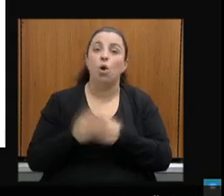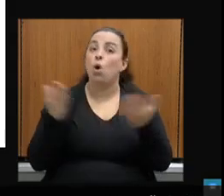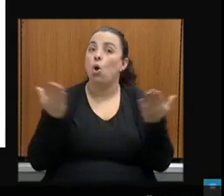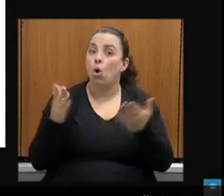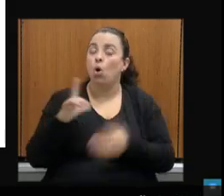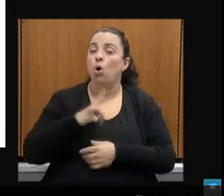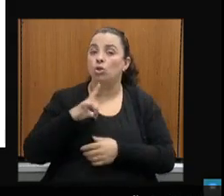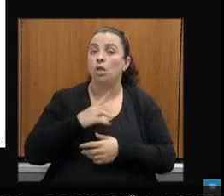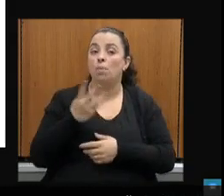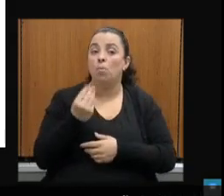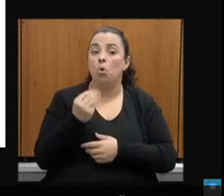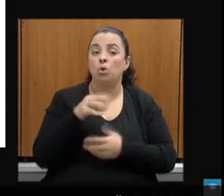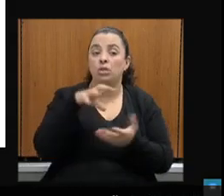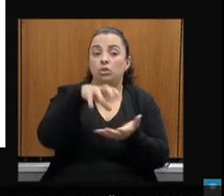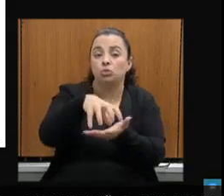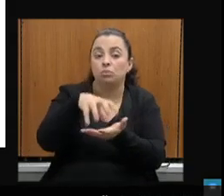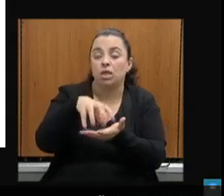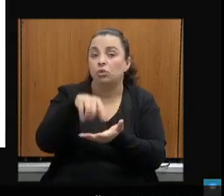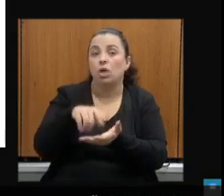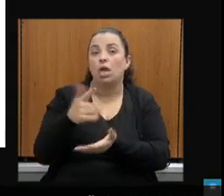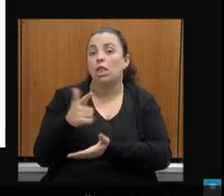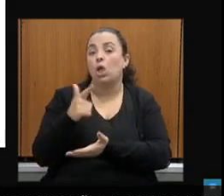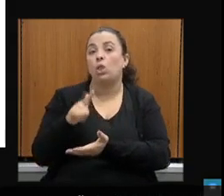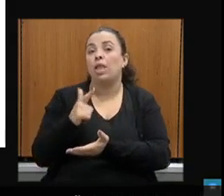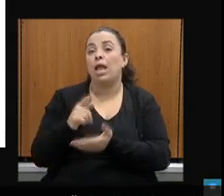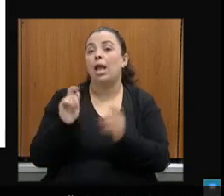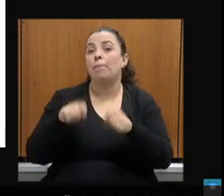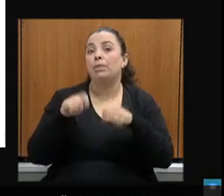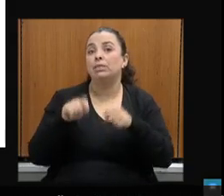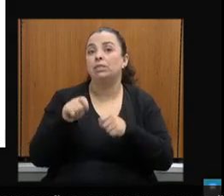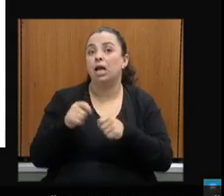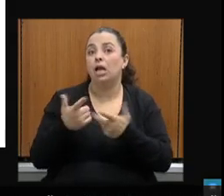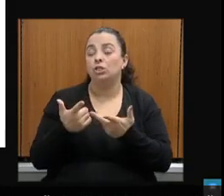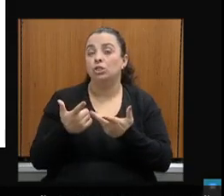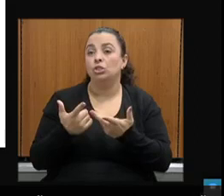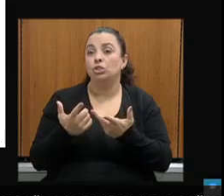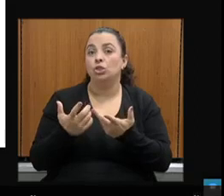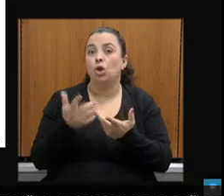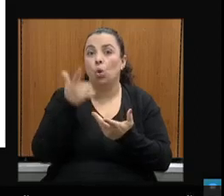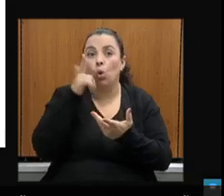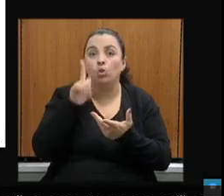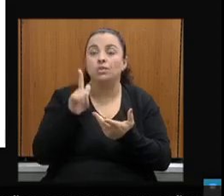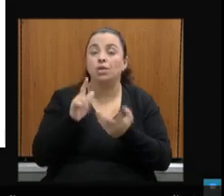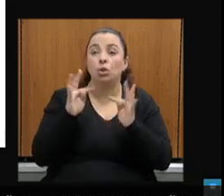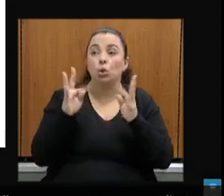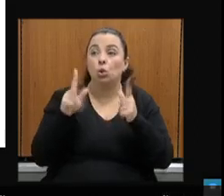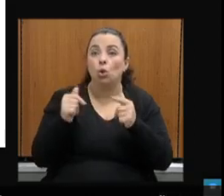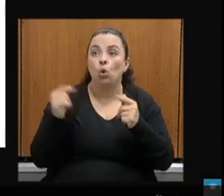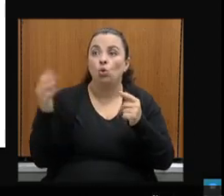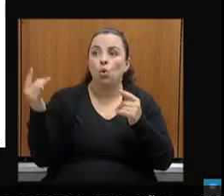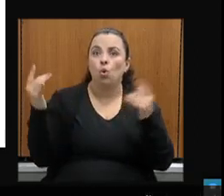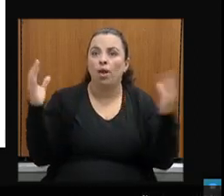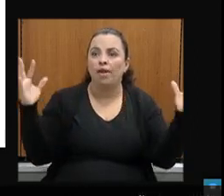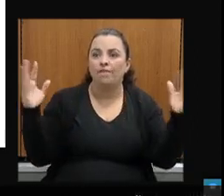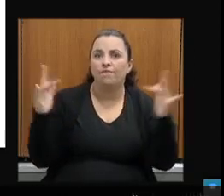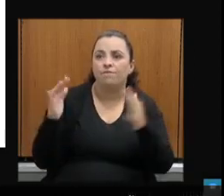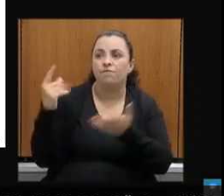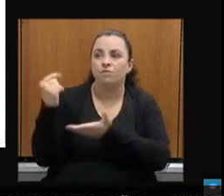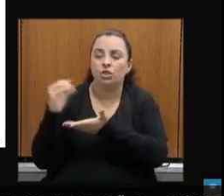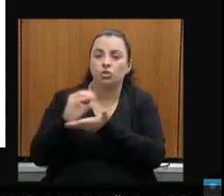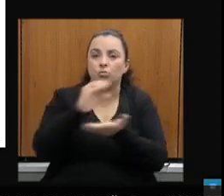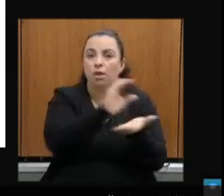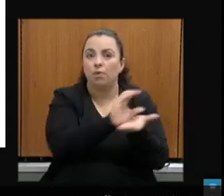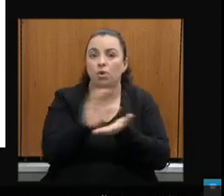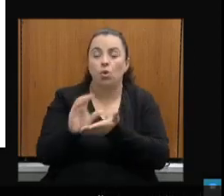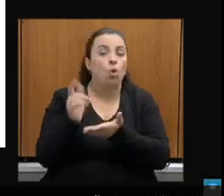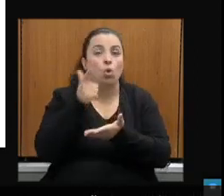substações que não tem capacidade de responder a essa demanda nova que vem chegando e atrair todo esse investimento então este programa aqui